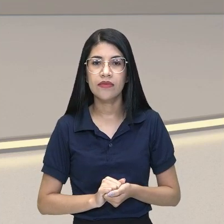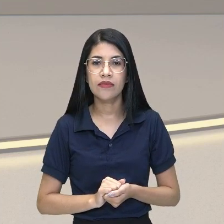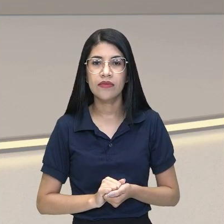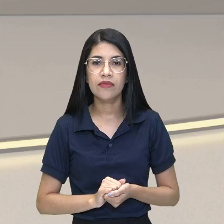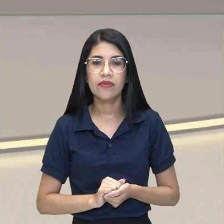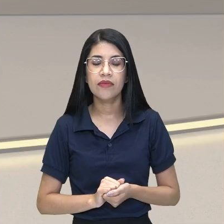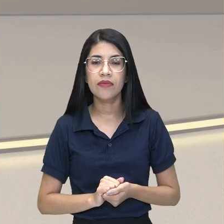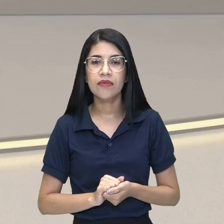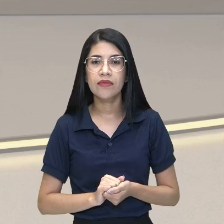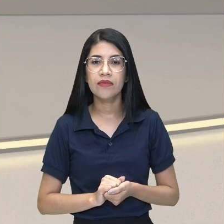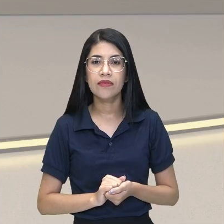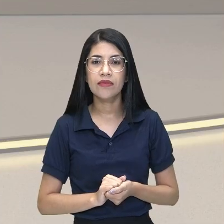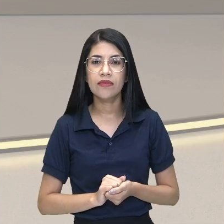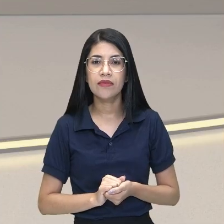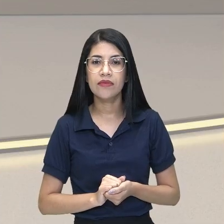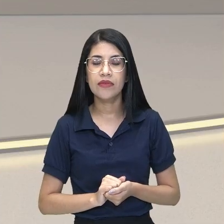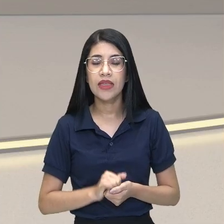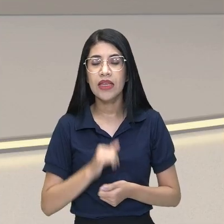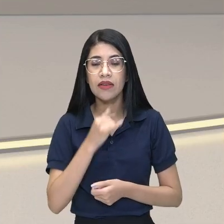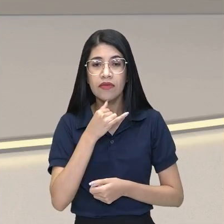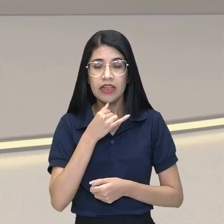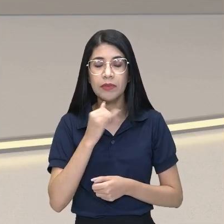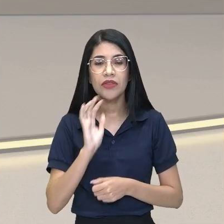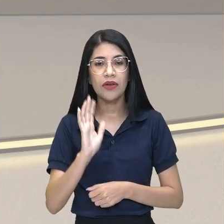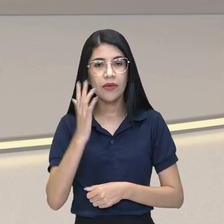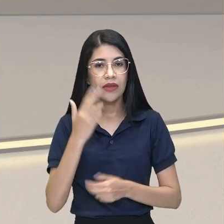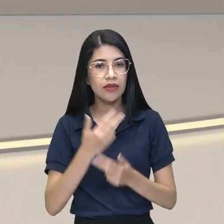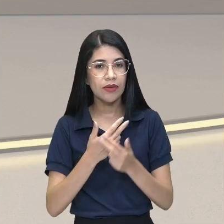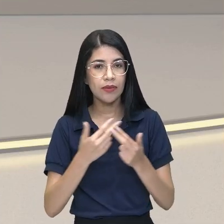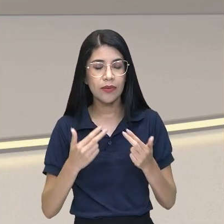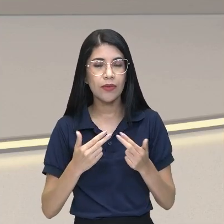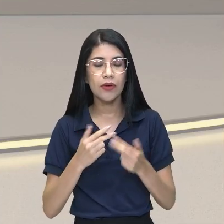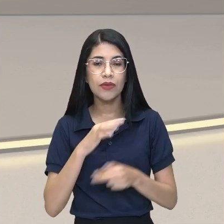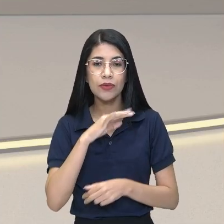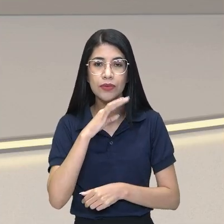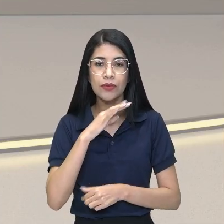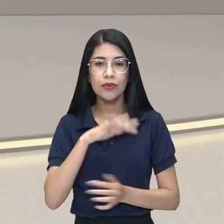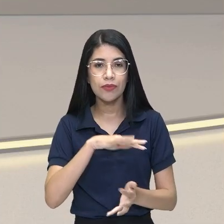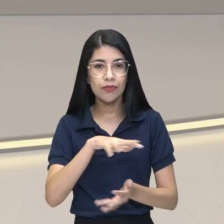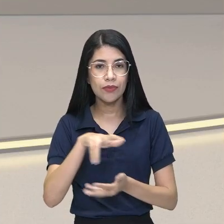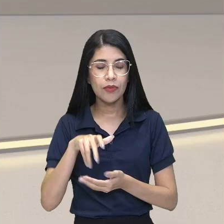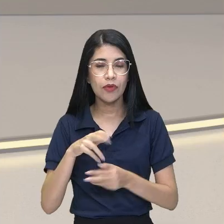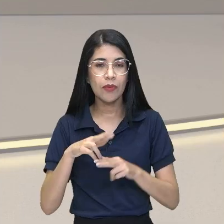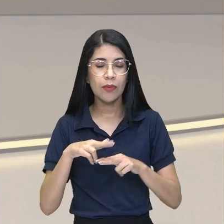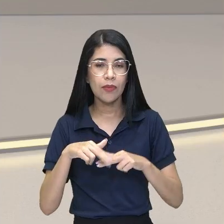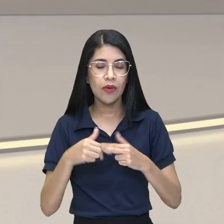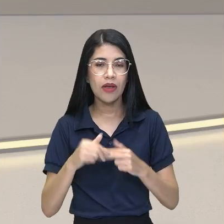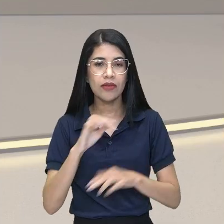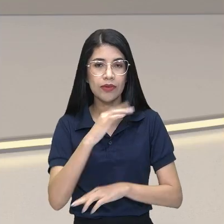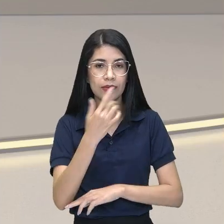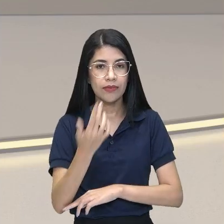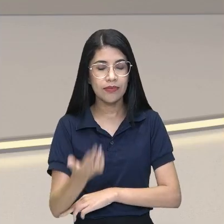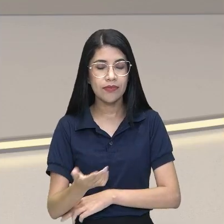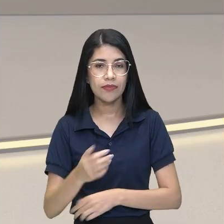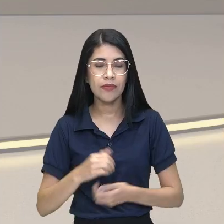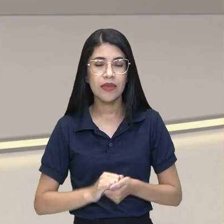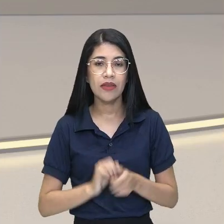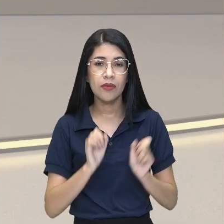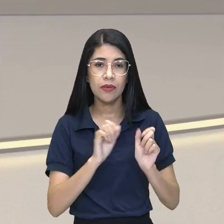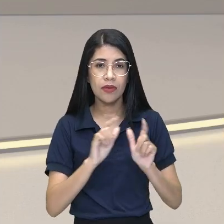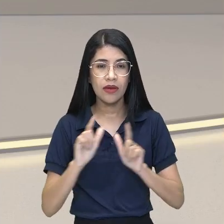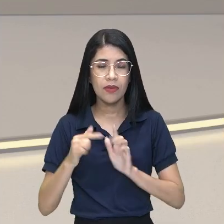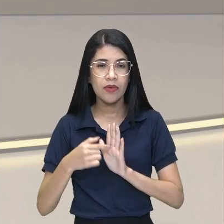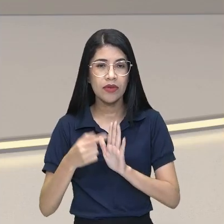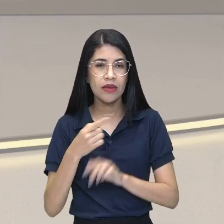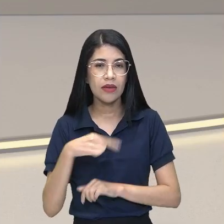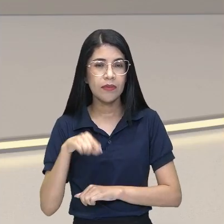infelizmente. Acostumado a ver, né? Infelizmente, né, professora? Infelizmente, não era para ser, né? Sim. Mas vamos lançar aí a cartela para que vocês possam entender